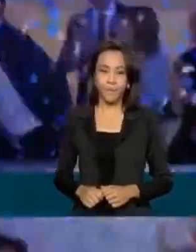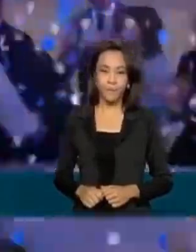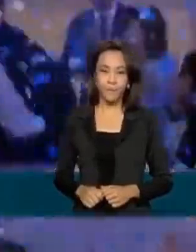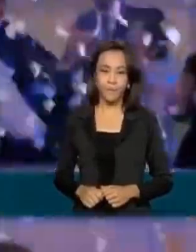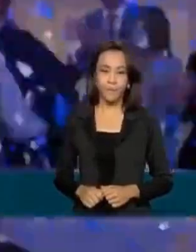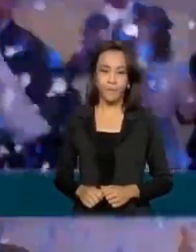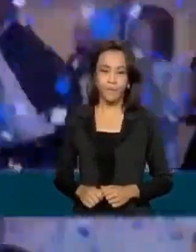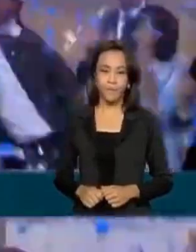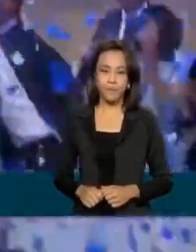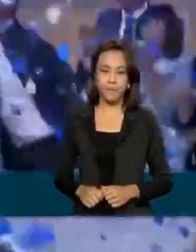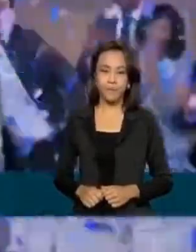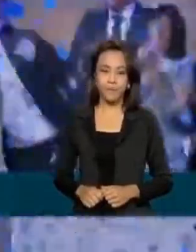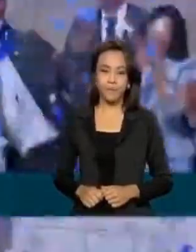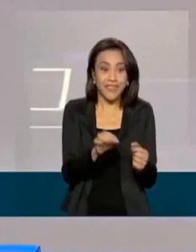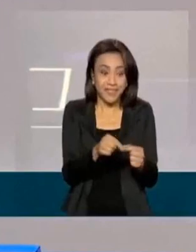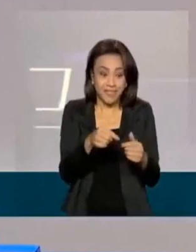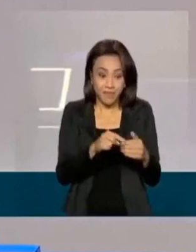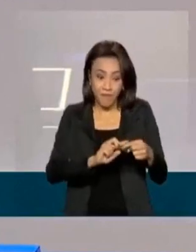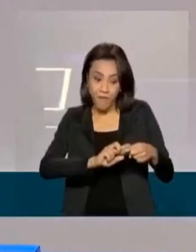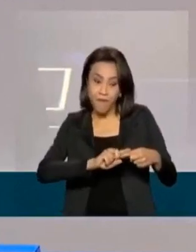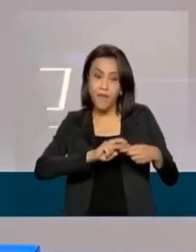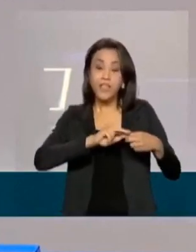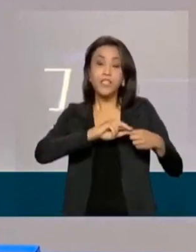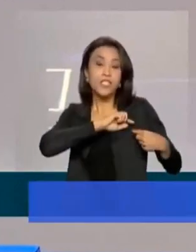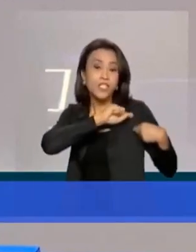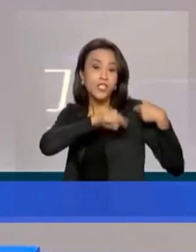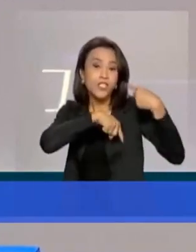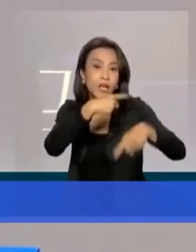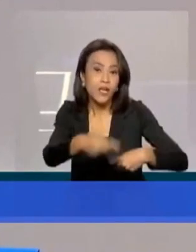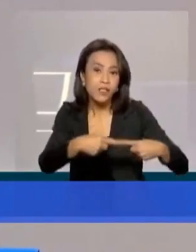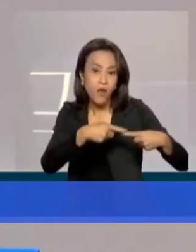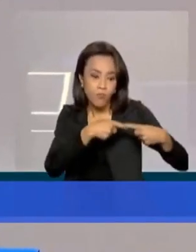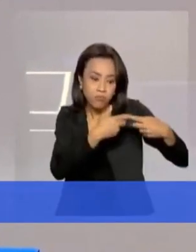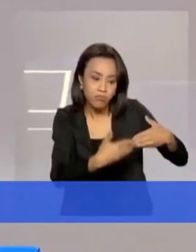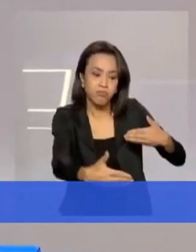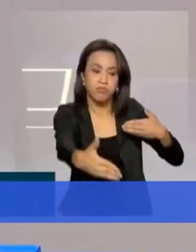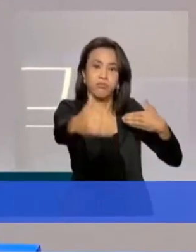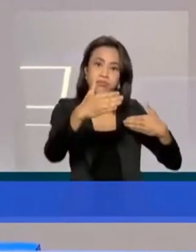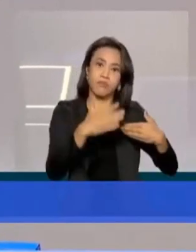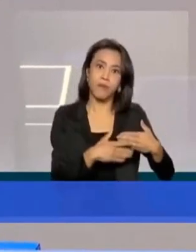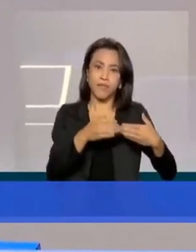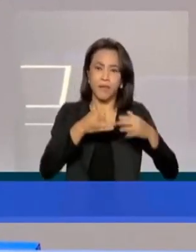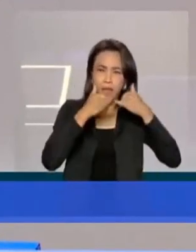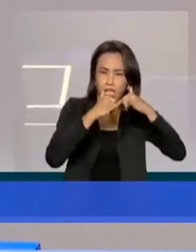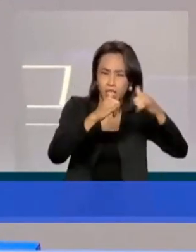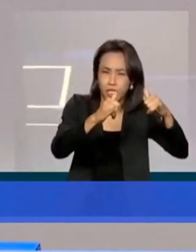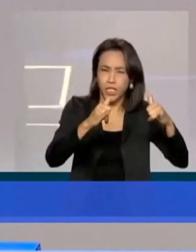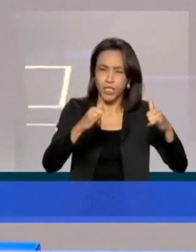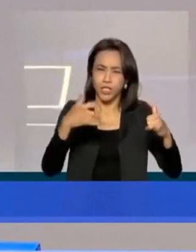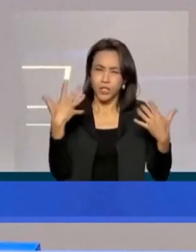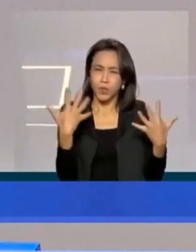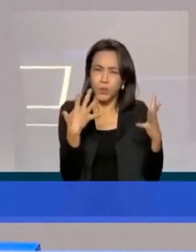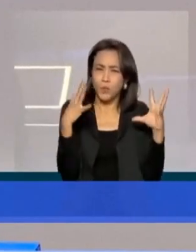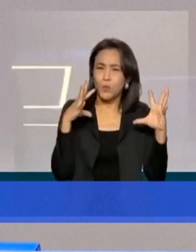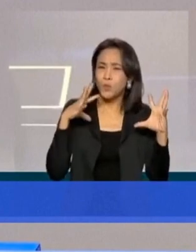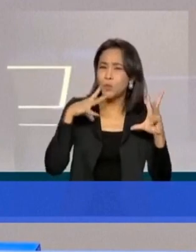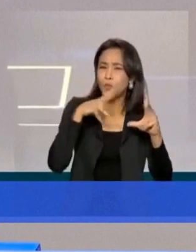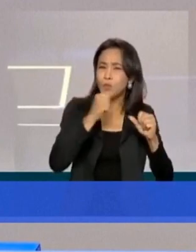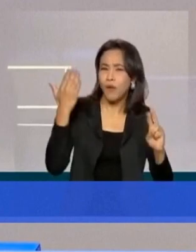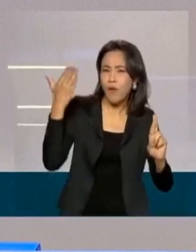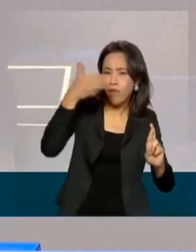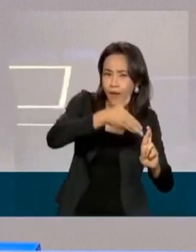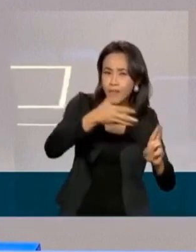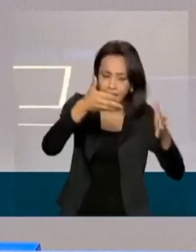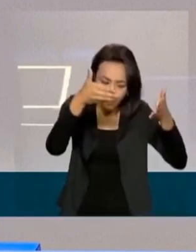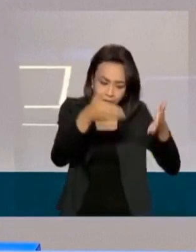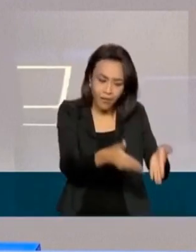Eletrobras. Bolsonaro não discursou. Então a maior empresa de geração de energia limpa, renovável do mundo está livre.